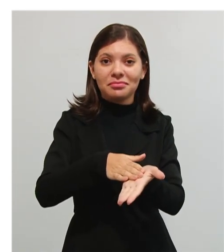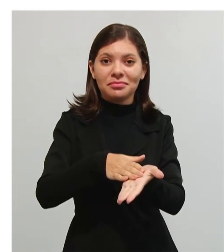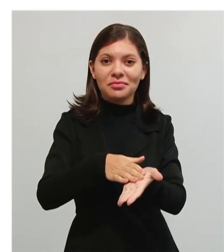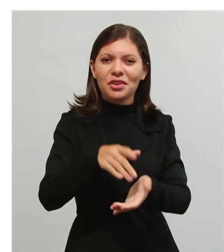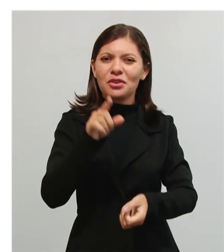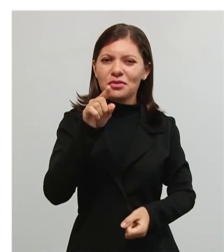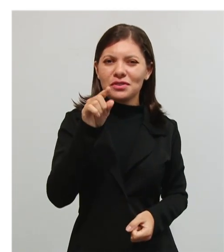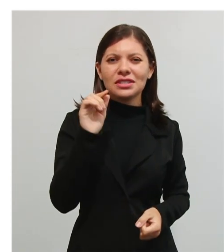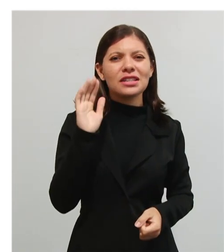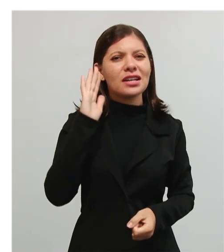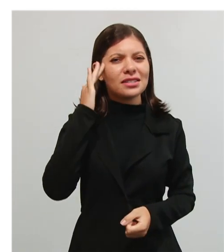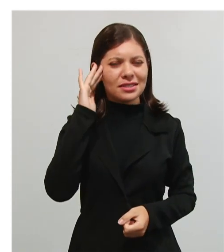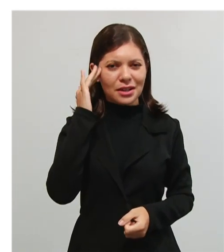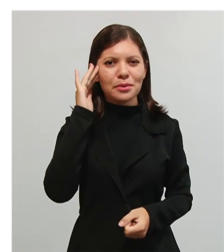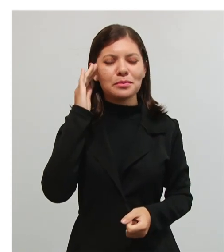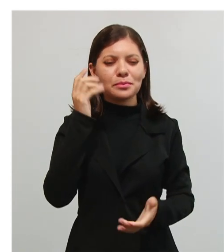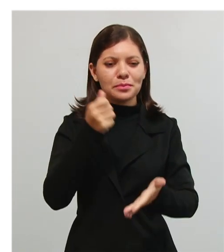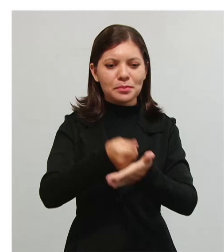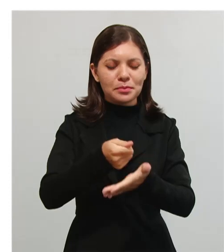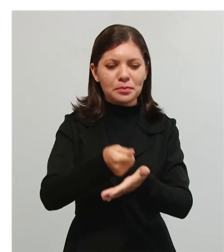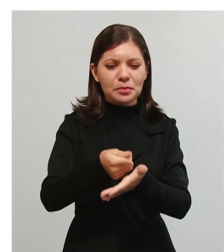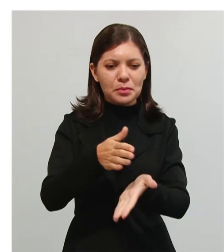Você sabe cobrar quem lhe deve?